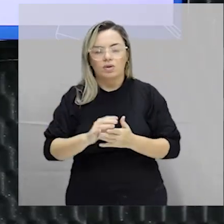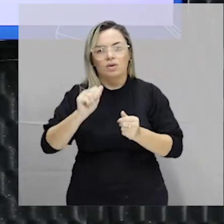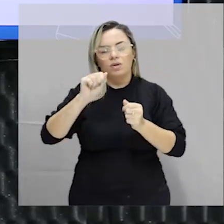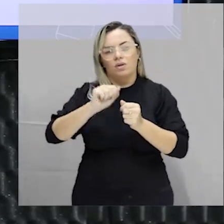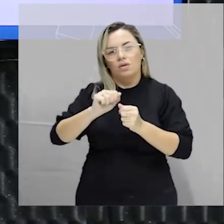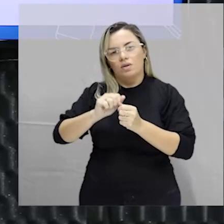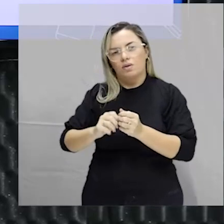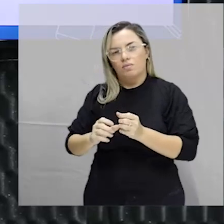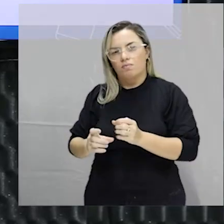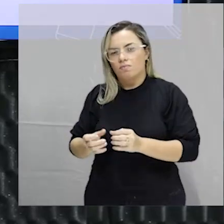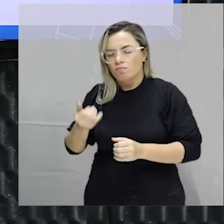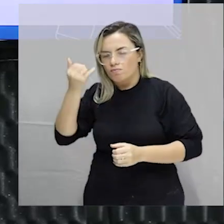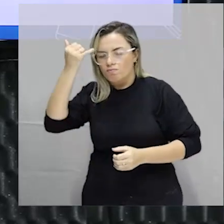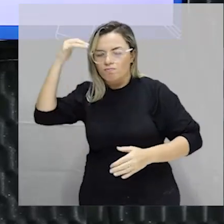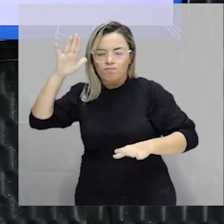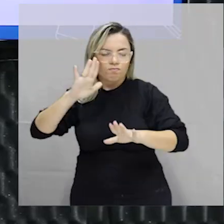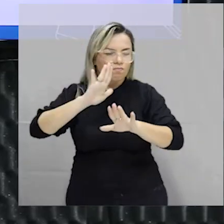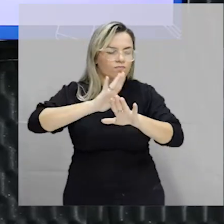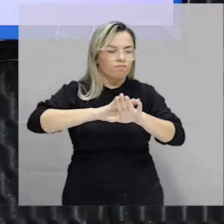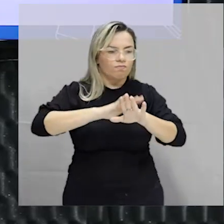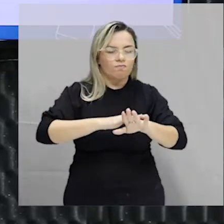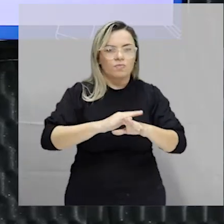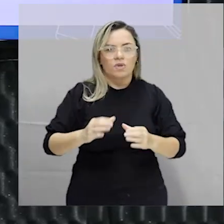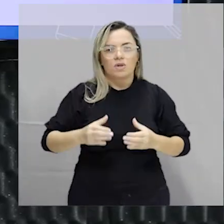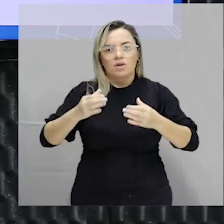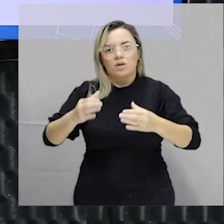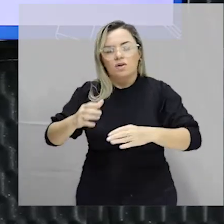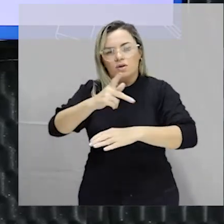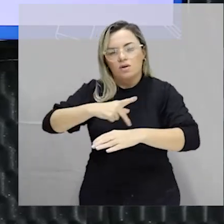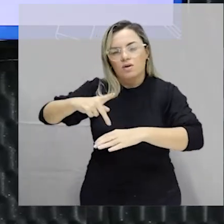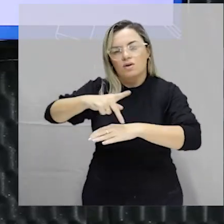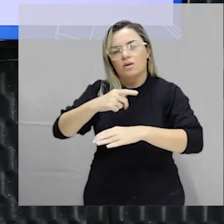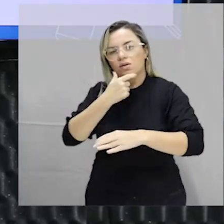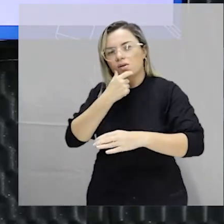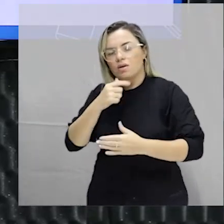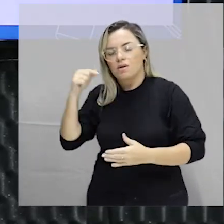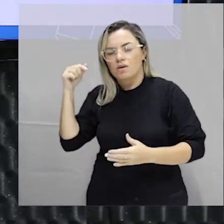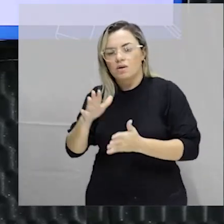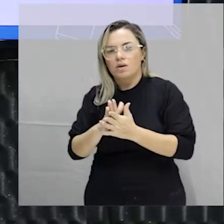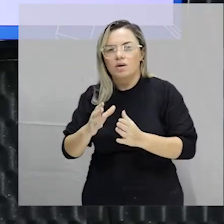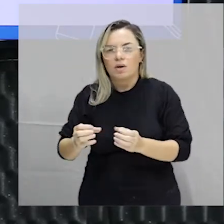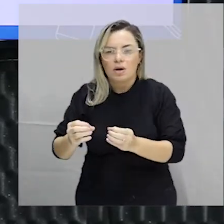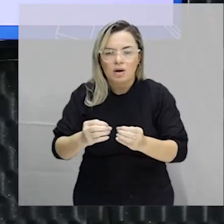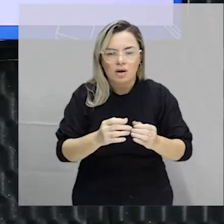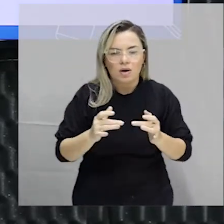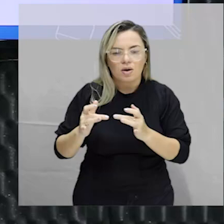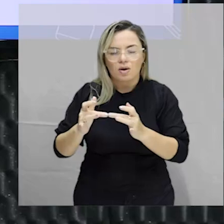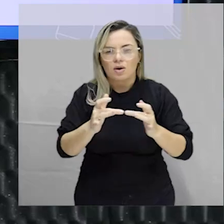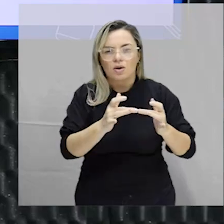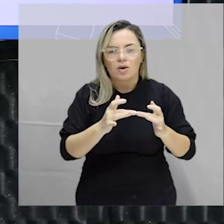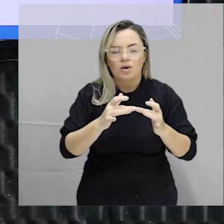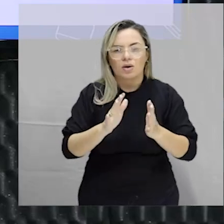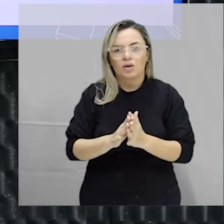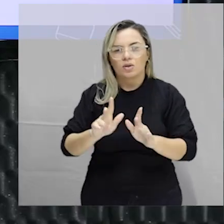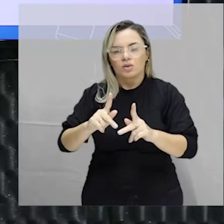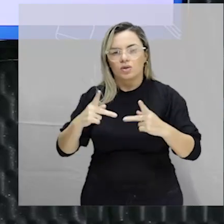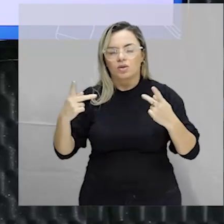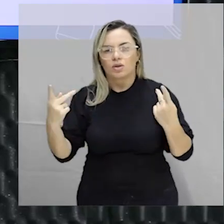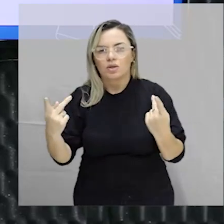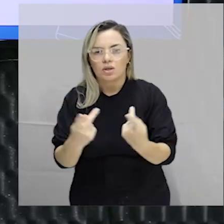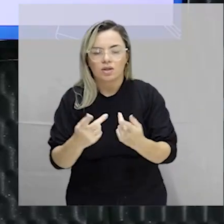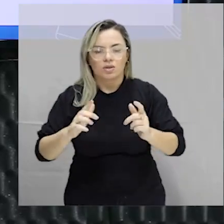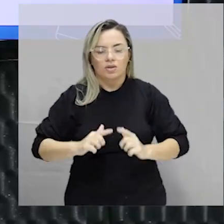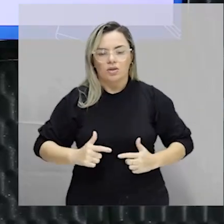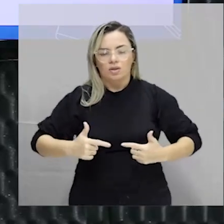que o Marx vai morar na Inglaterra e vai ver de perto a situação do proletariado inglês naquele contexto ali do século